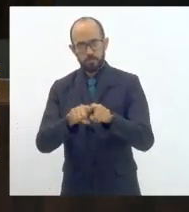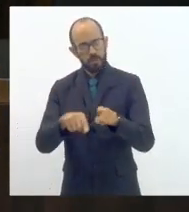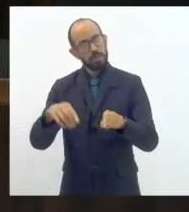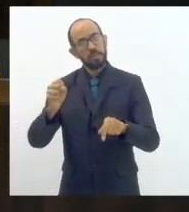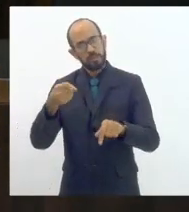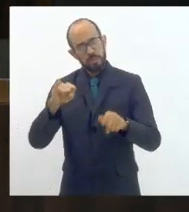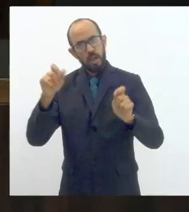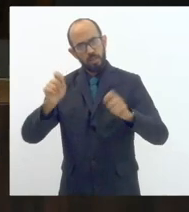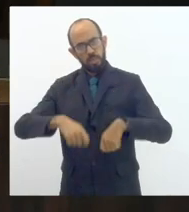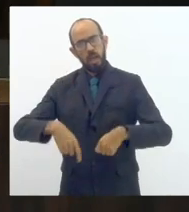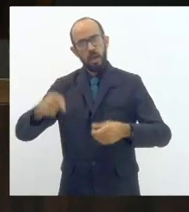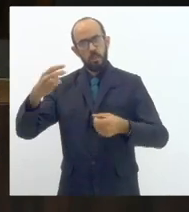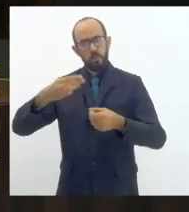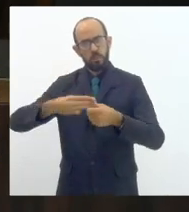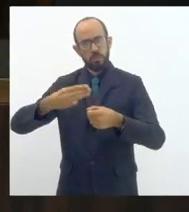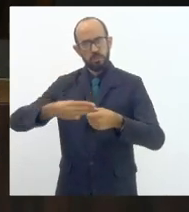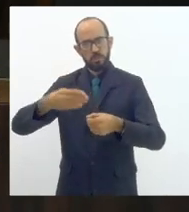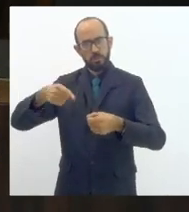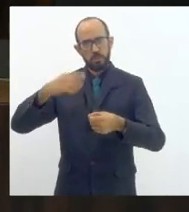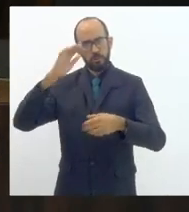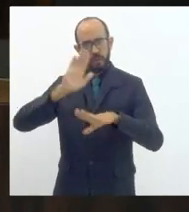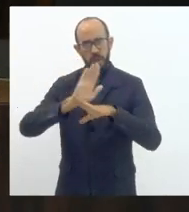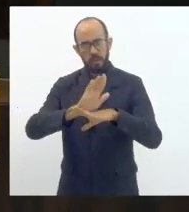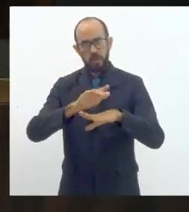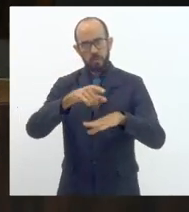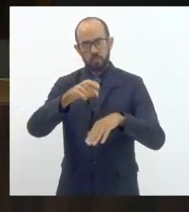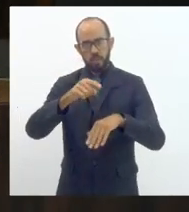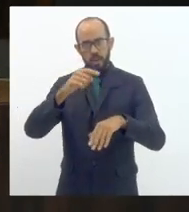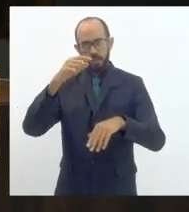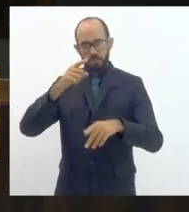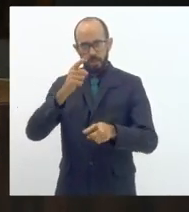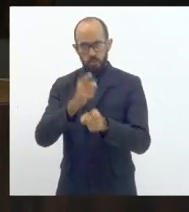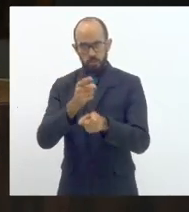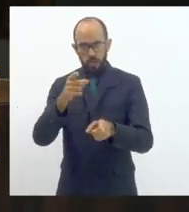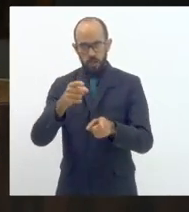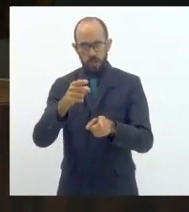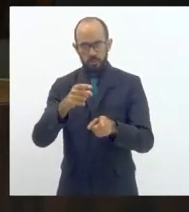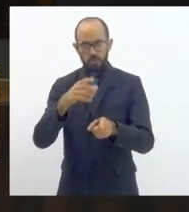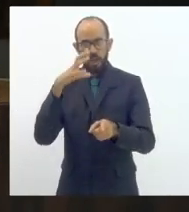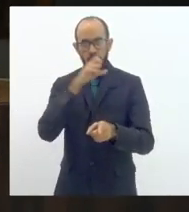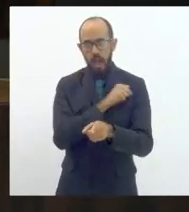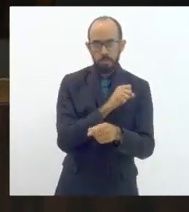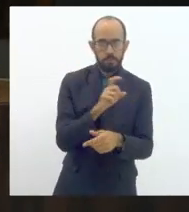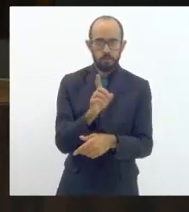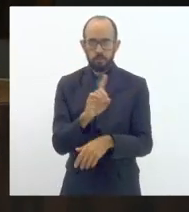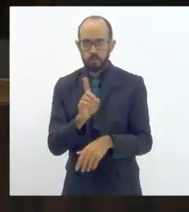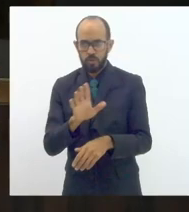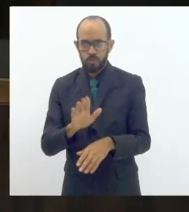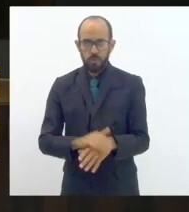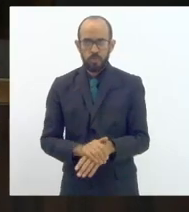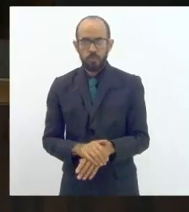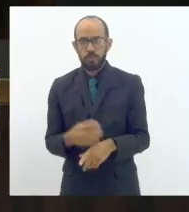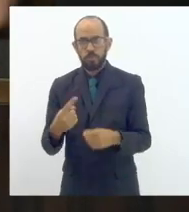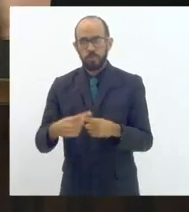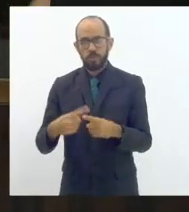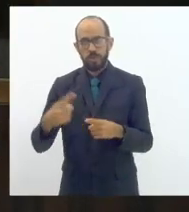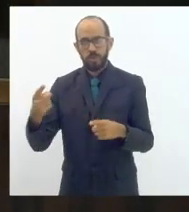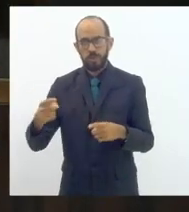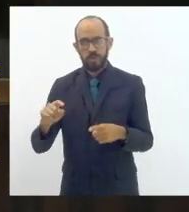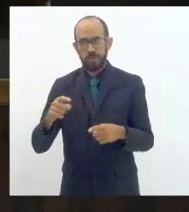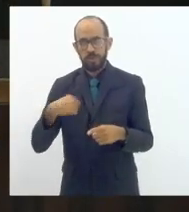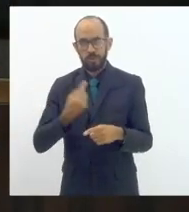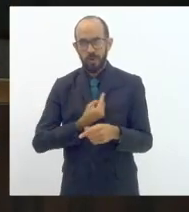município, para ajudar aqui na identificação. Não fala um correndo atrás do outro, passa o microfone rápido, não, porque